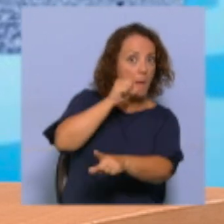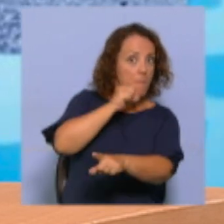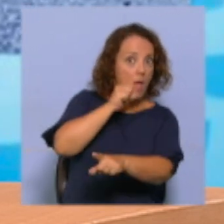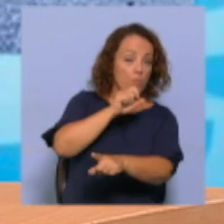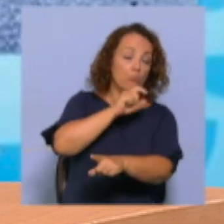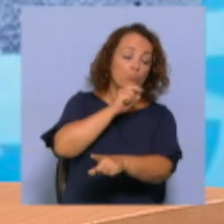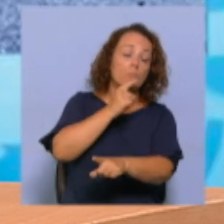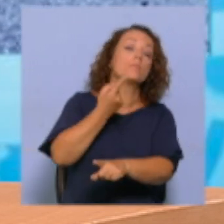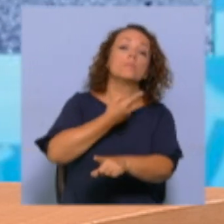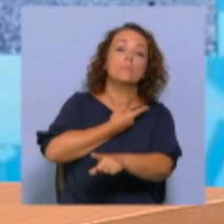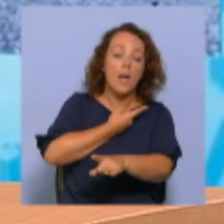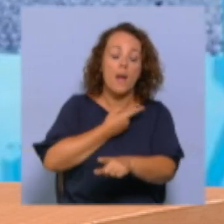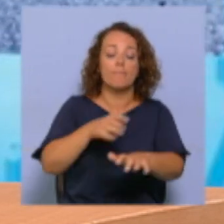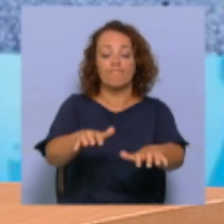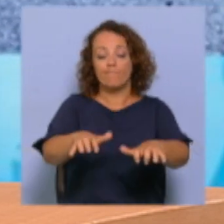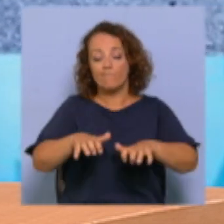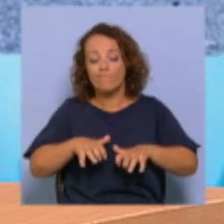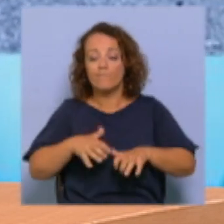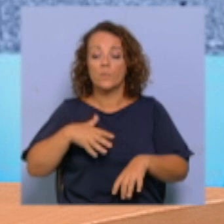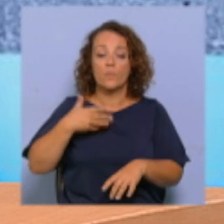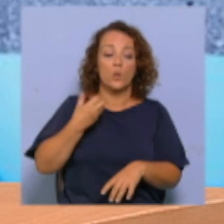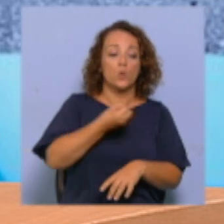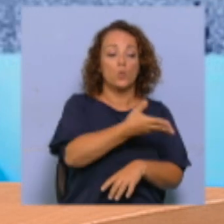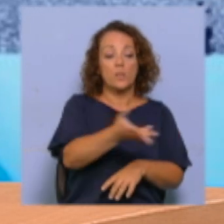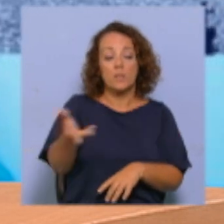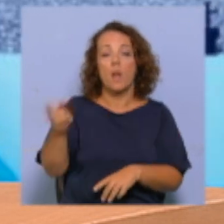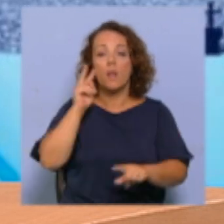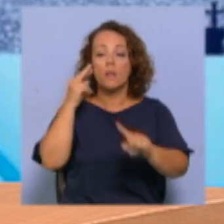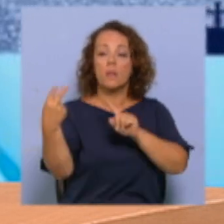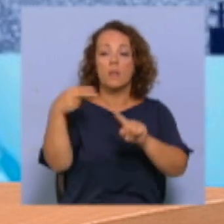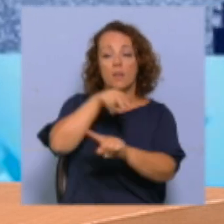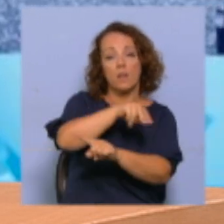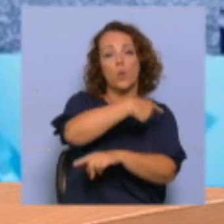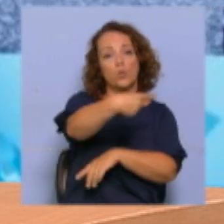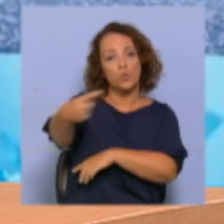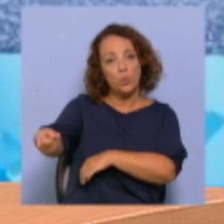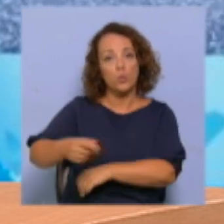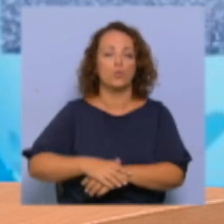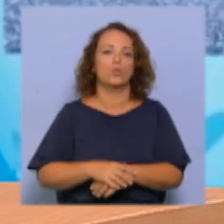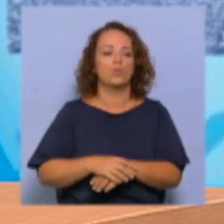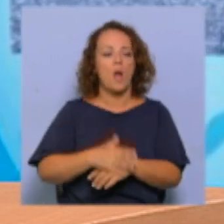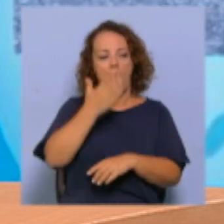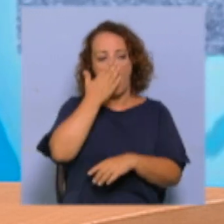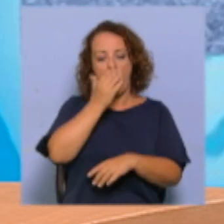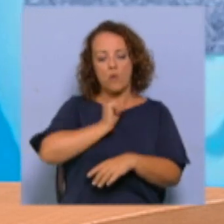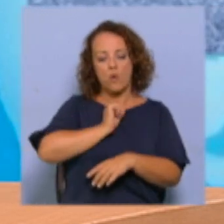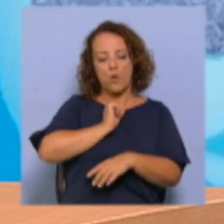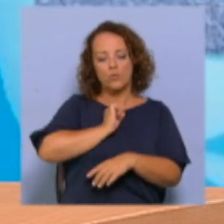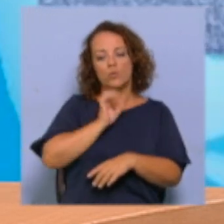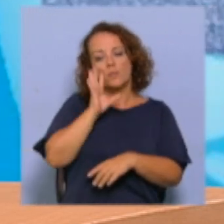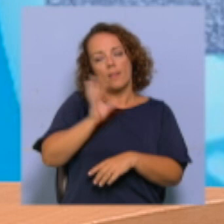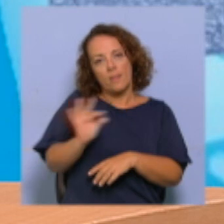mais atentos à solidariedade em relação aos outros, temos que estar mais atentos em relação a podermos fazer à nossa escala tudo o que é